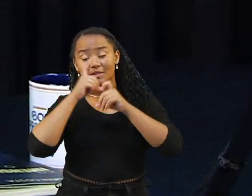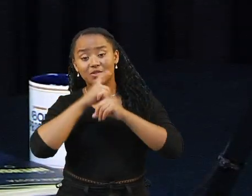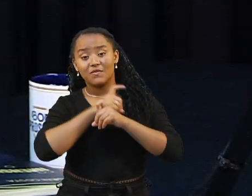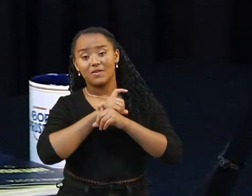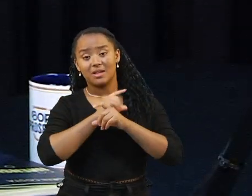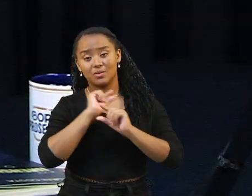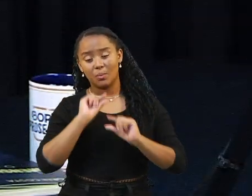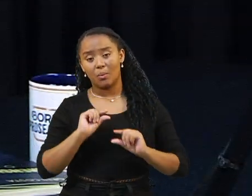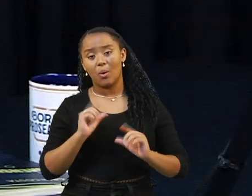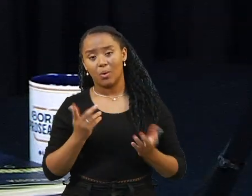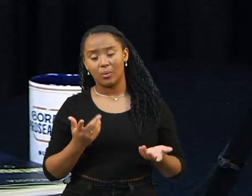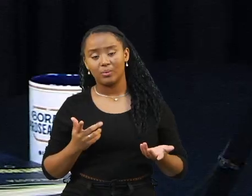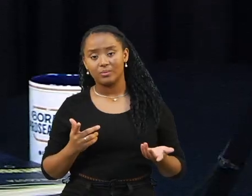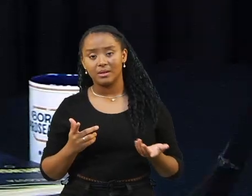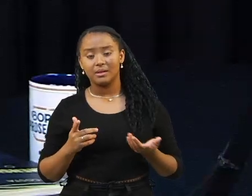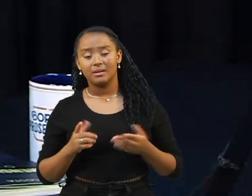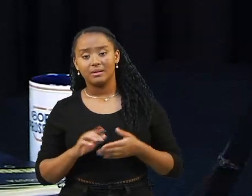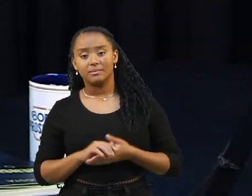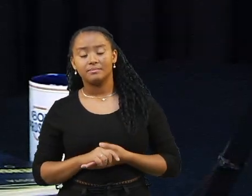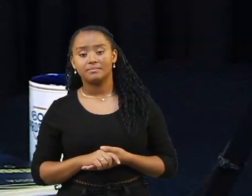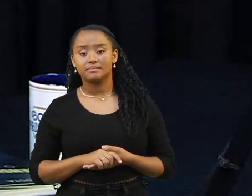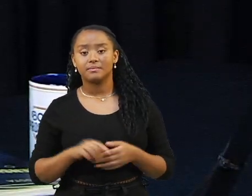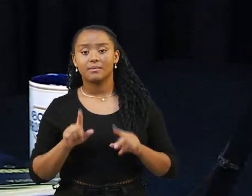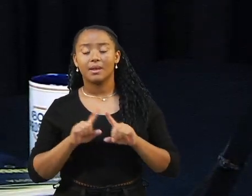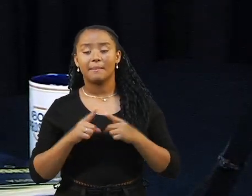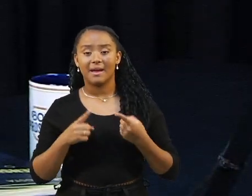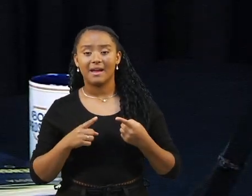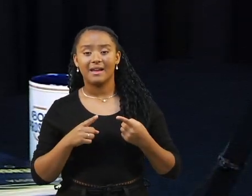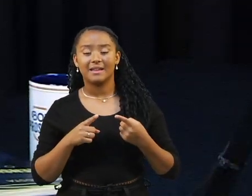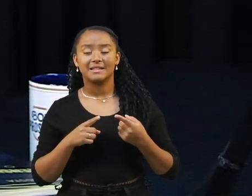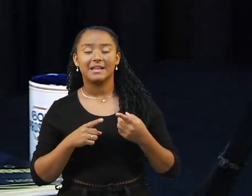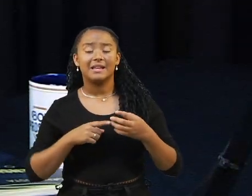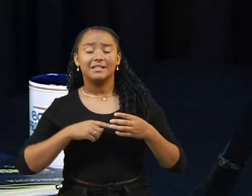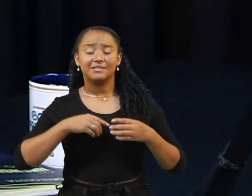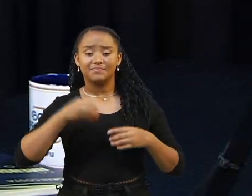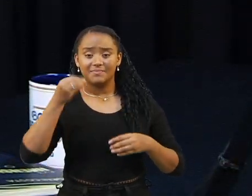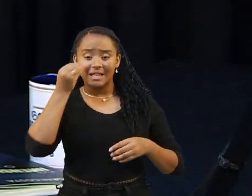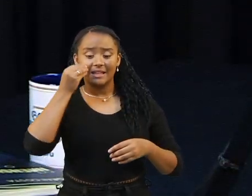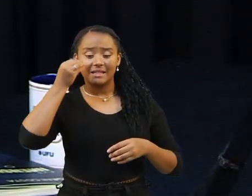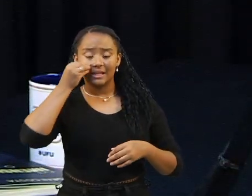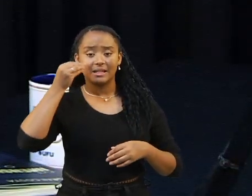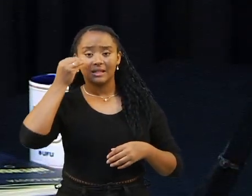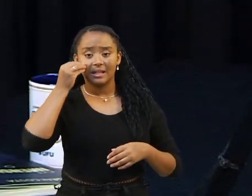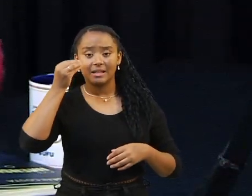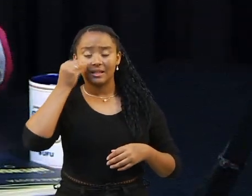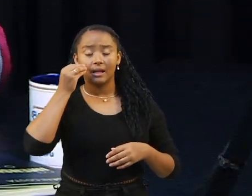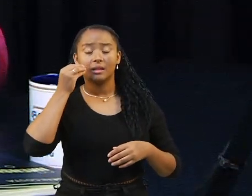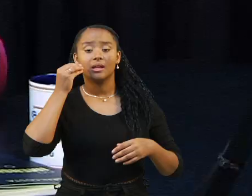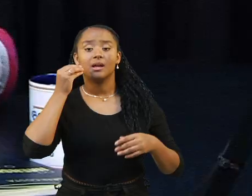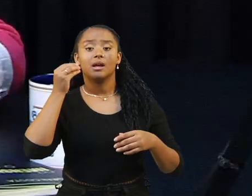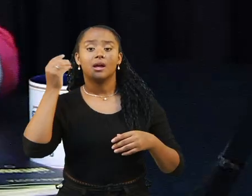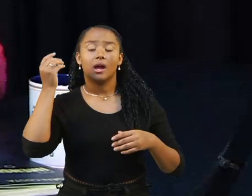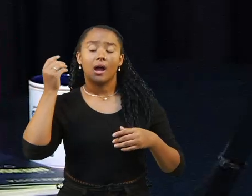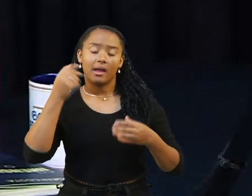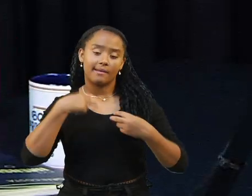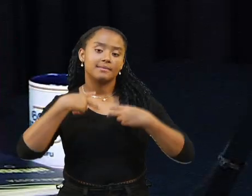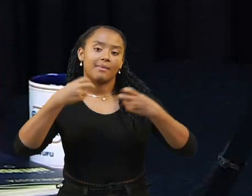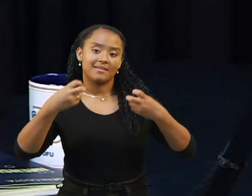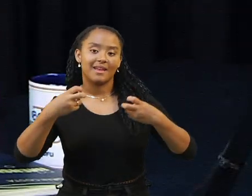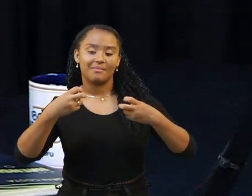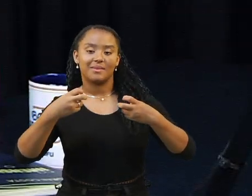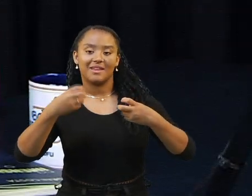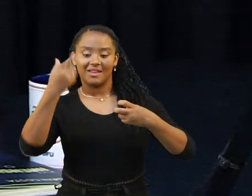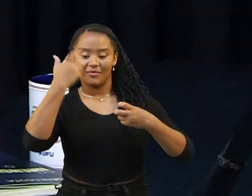desgastante. Mas, no fritar dos ovos, acabam reconhecendo. Mas ele é mais trabalhoso,